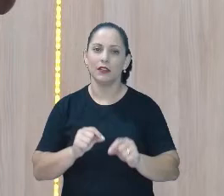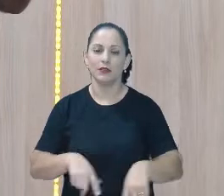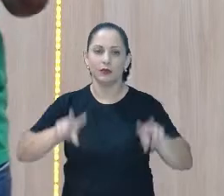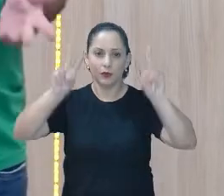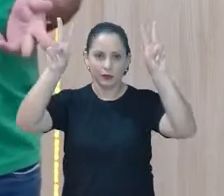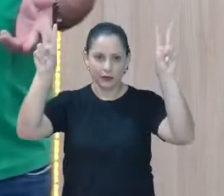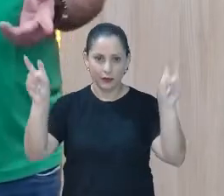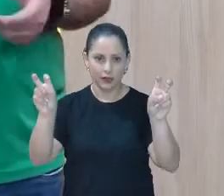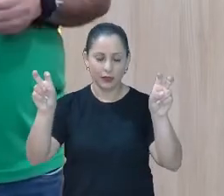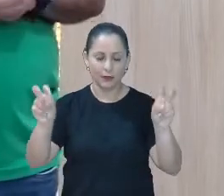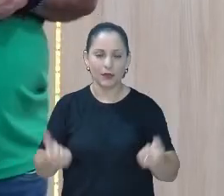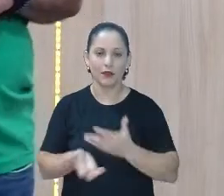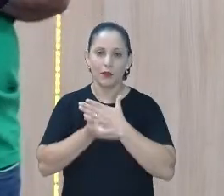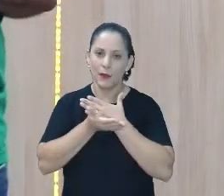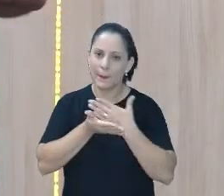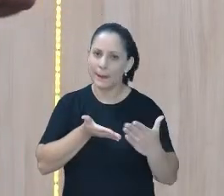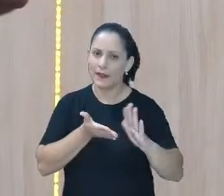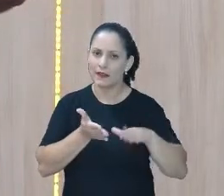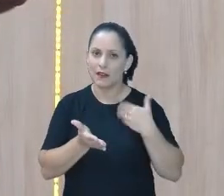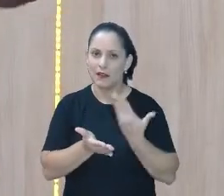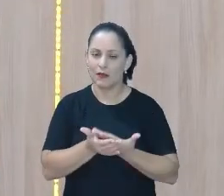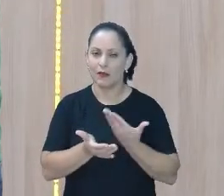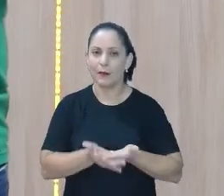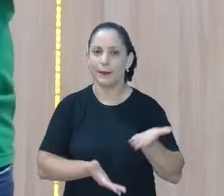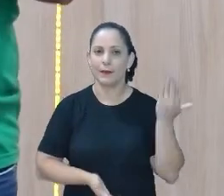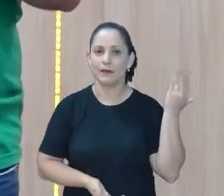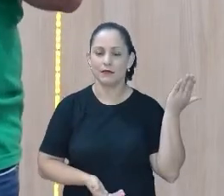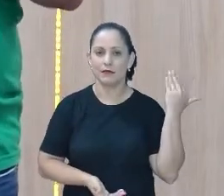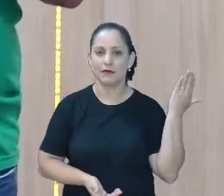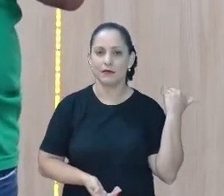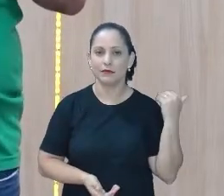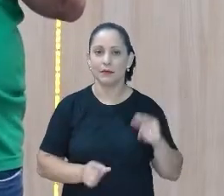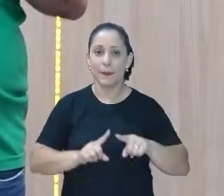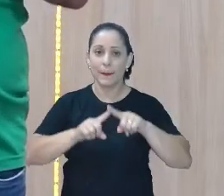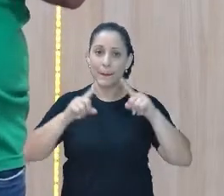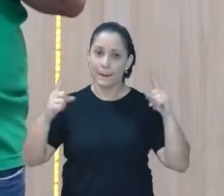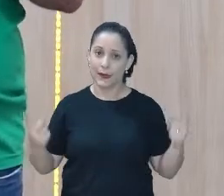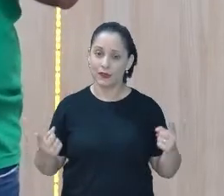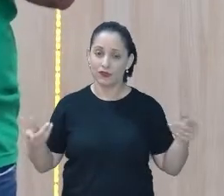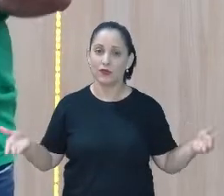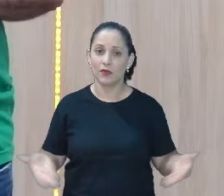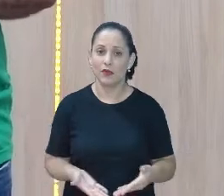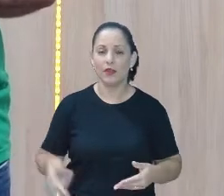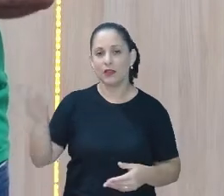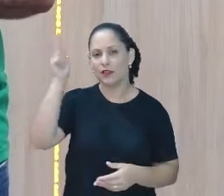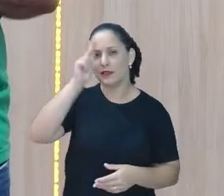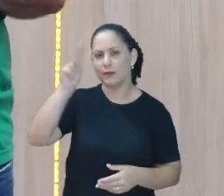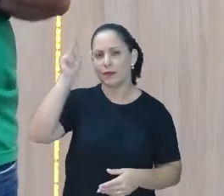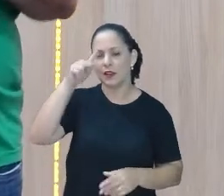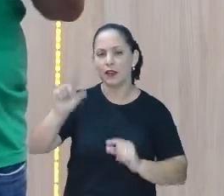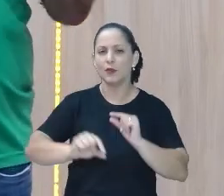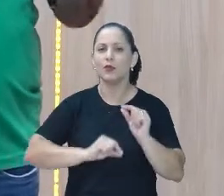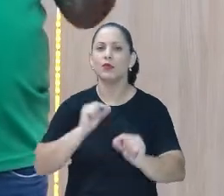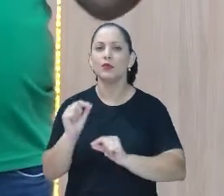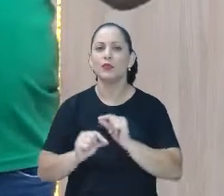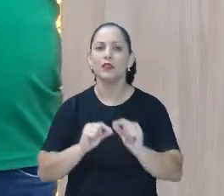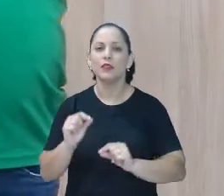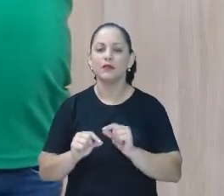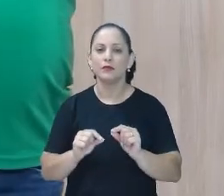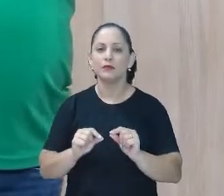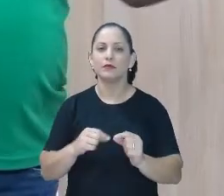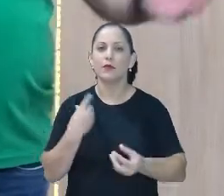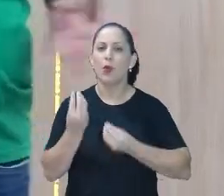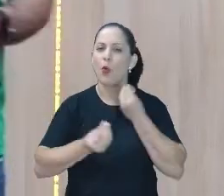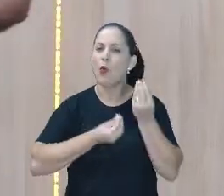temática que a gente começou na aula passada. Mas, antes disso, vamos lembrar o seguinte. Professor, como é que